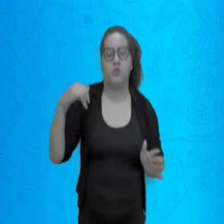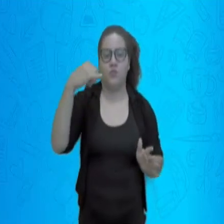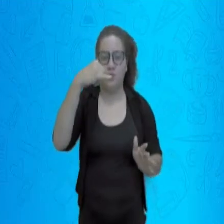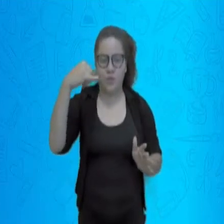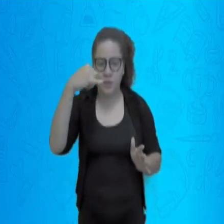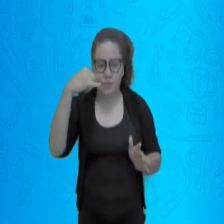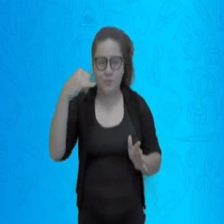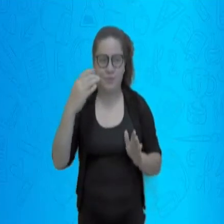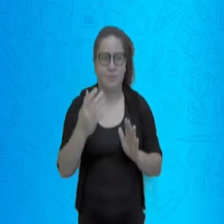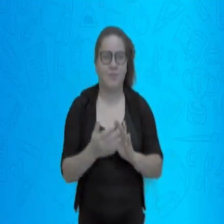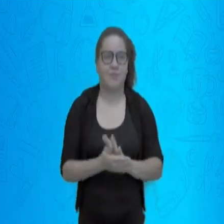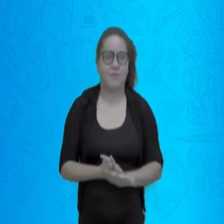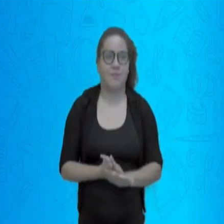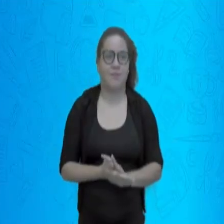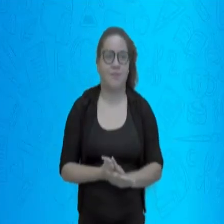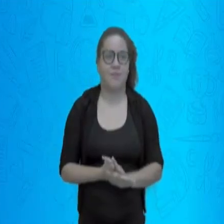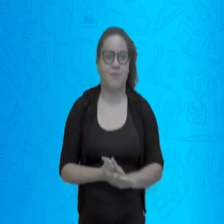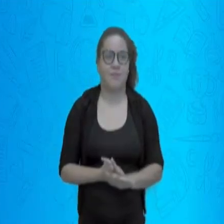começar?